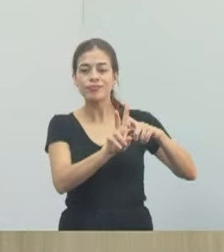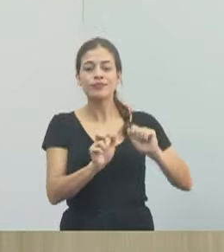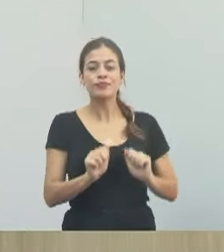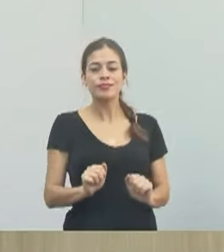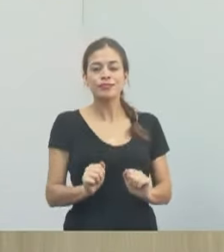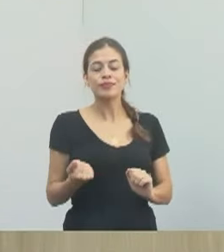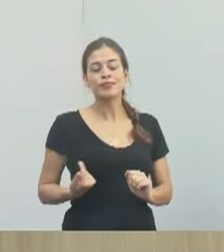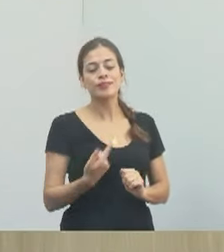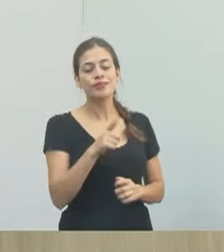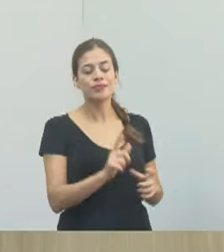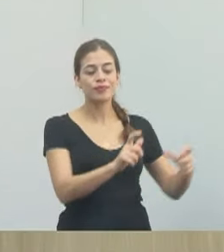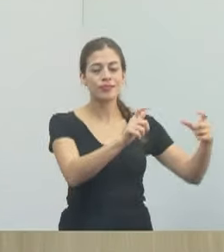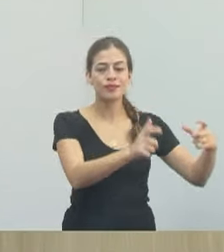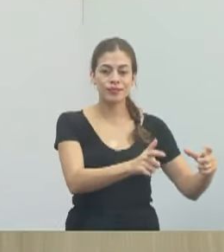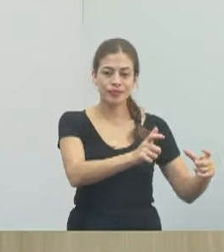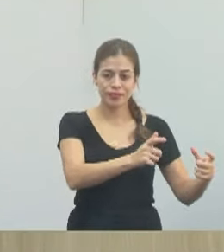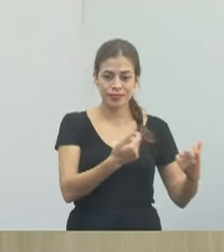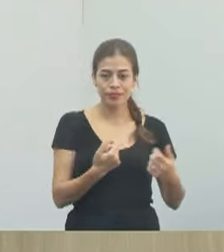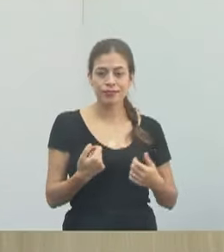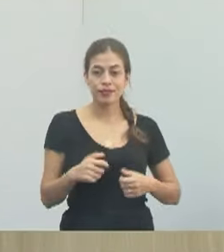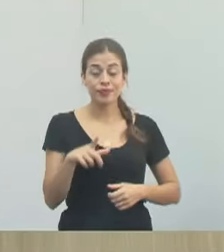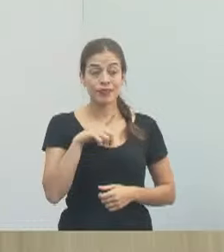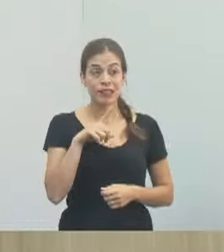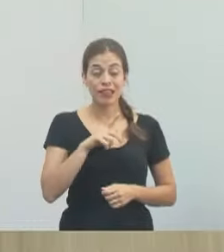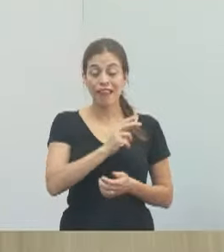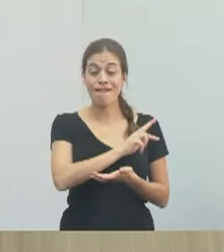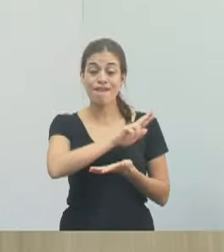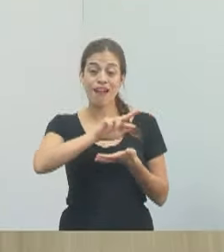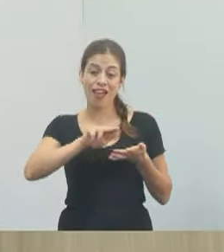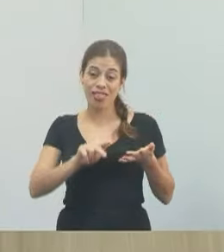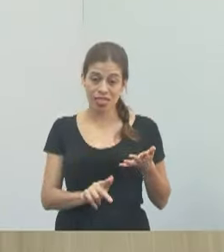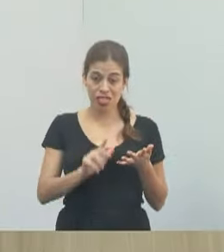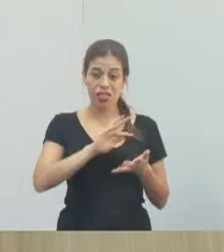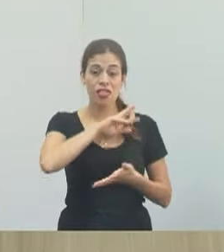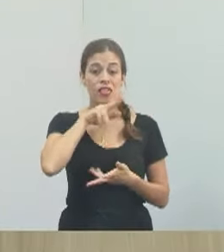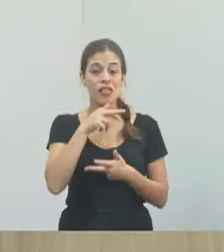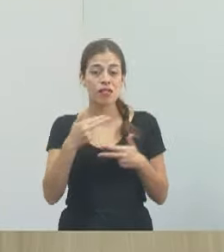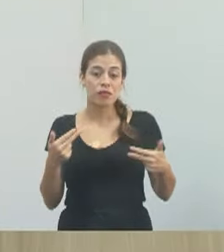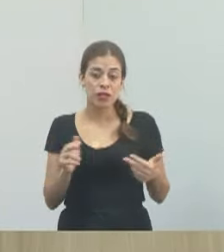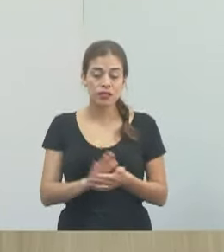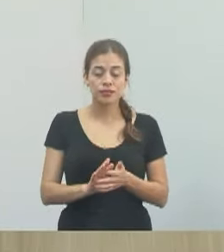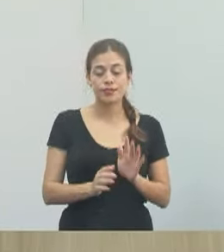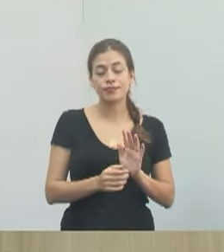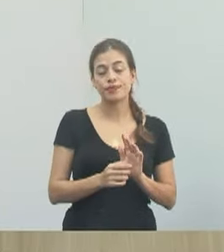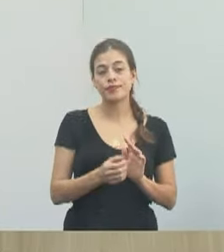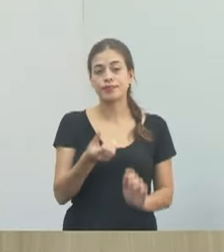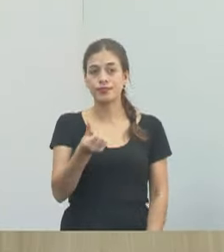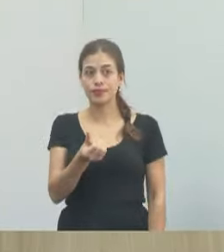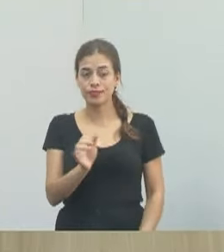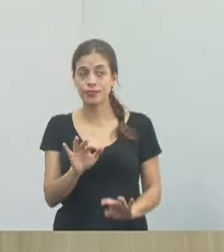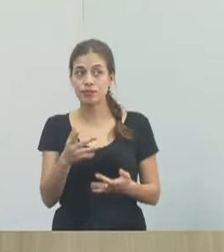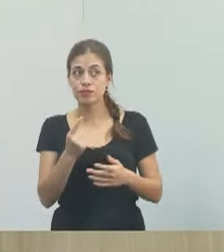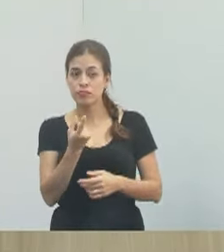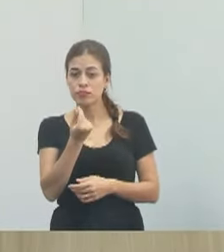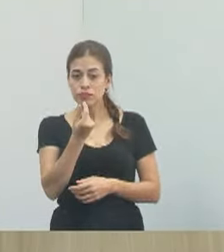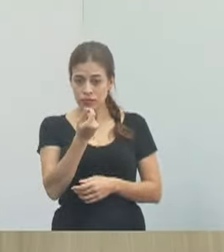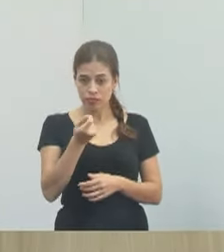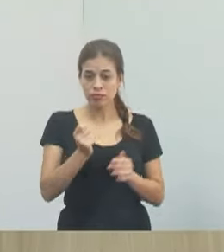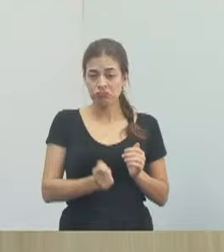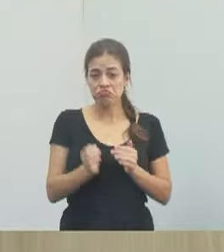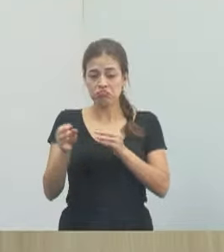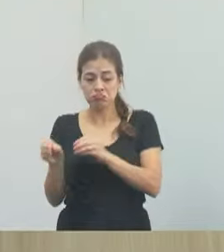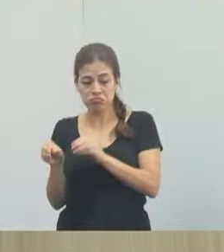possam ir até os locais em que resid muitos animais seis por qual valor se